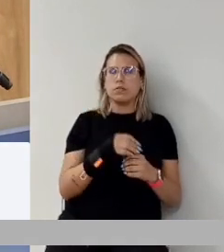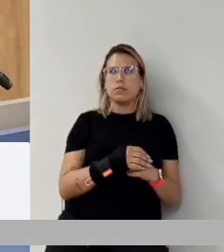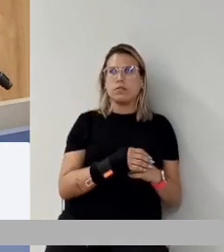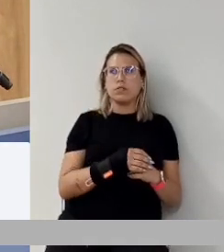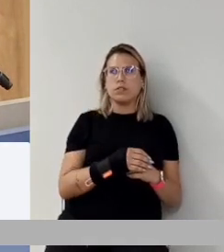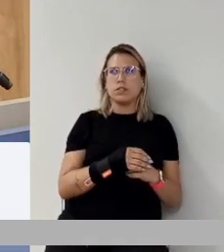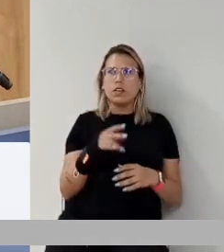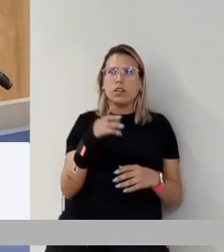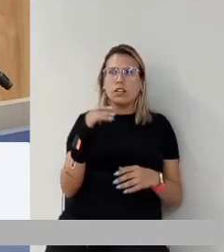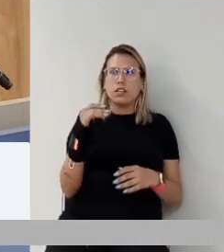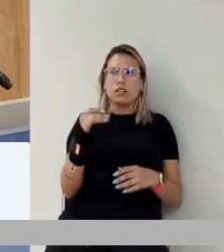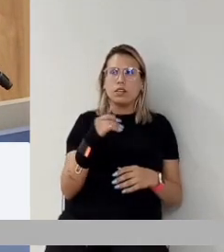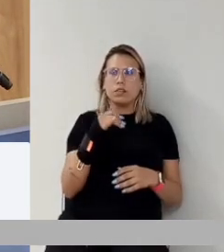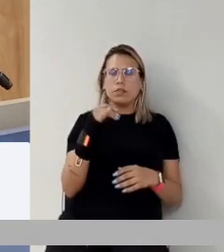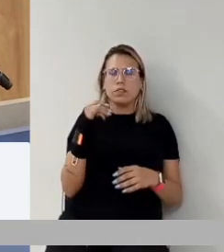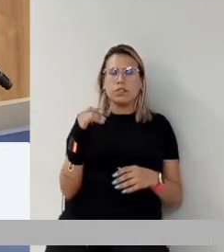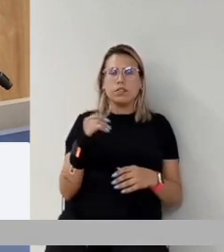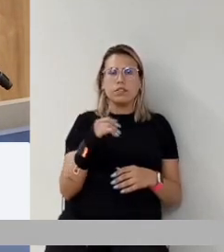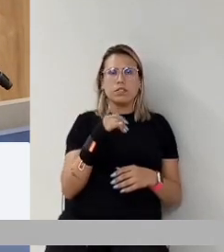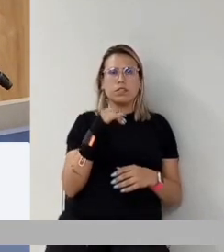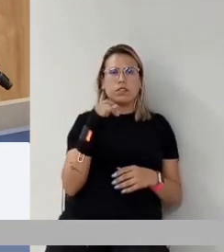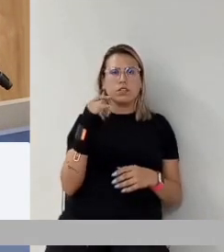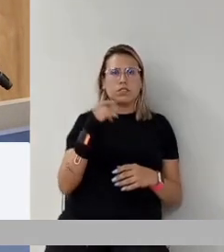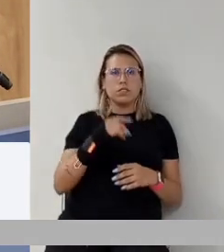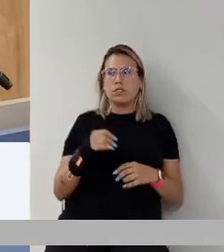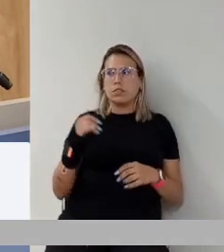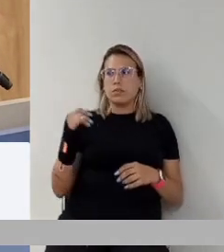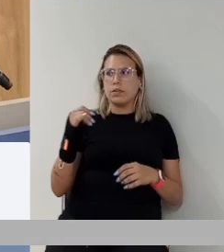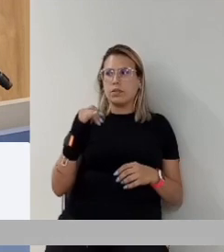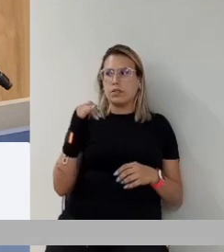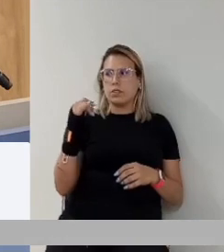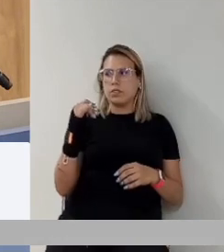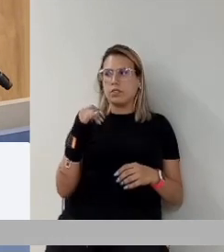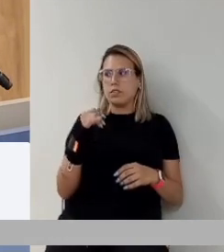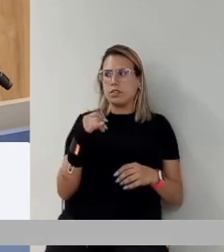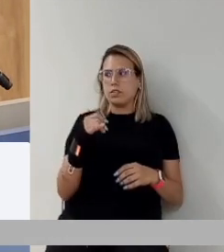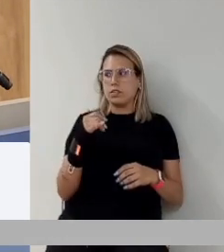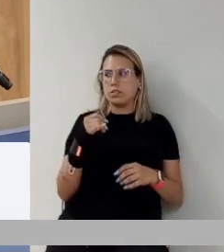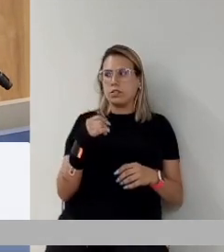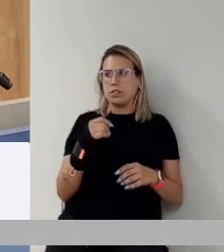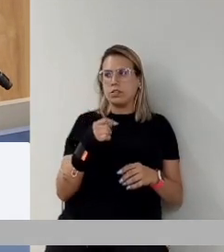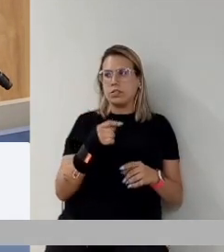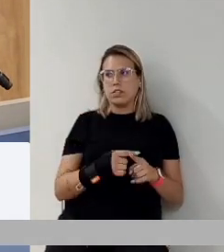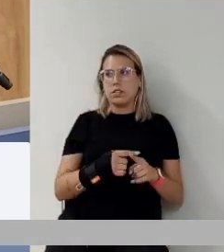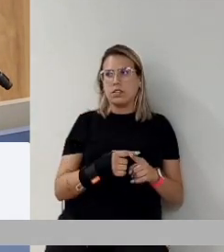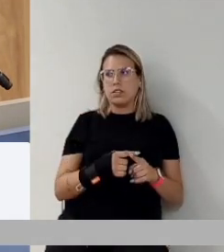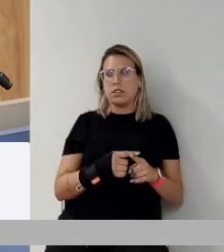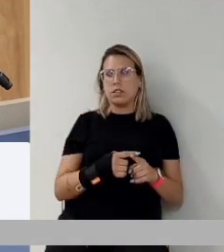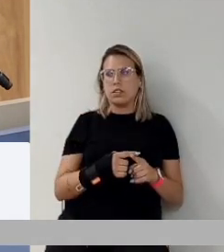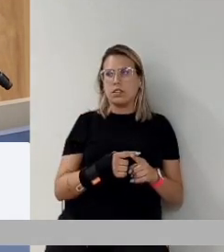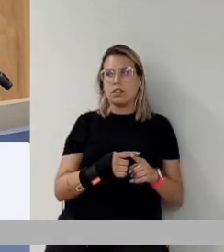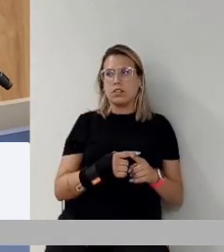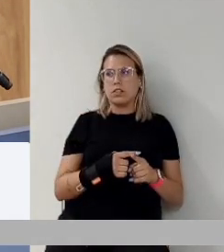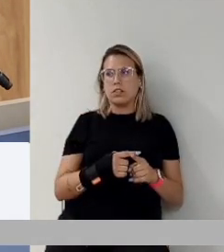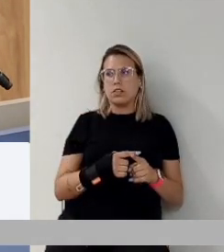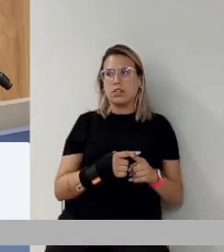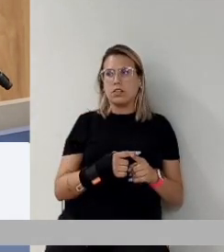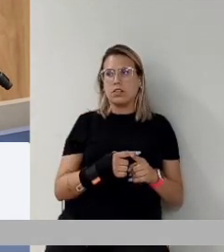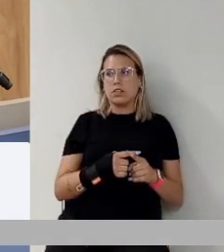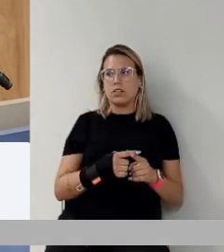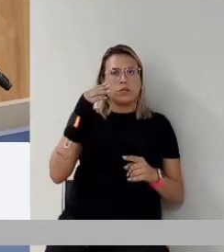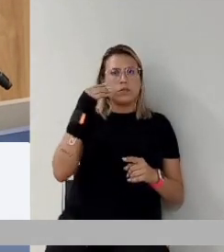importante esse fechamento também de aud ele é importante certeza porque fechamento de aúde as pessoas vão utilizar no que ali para fazer a sua